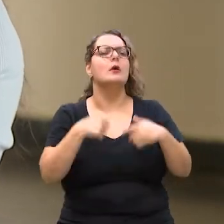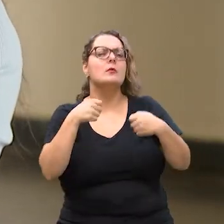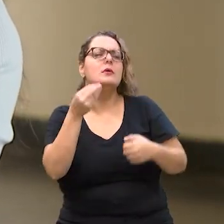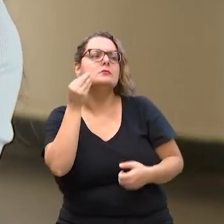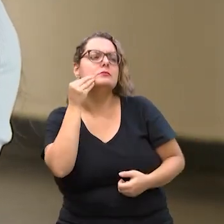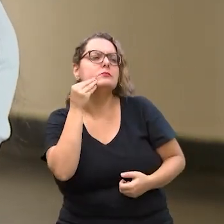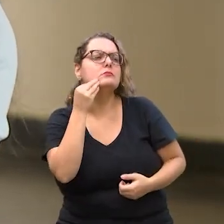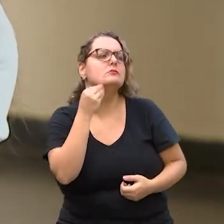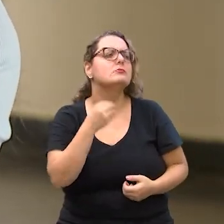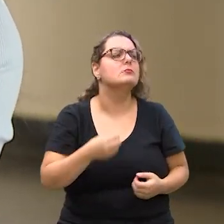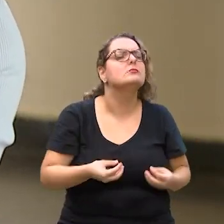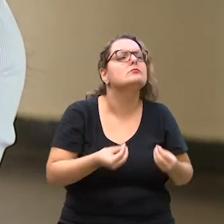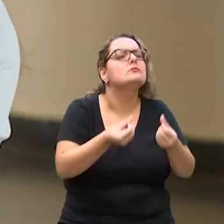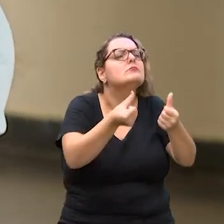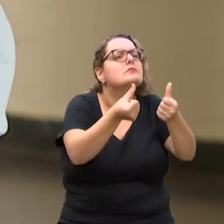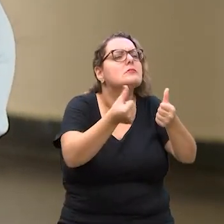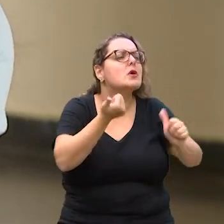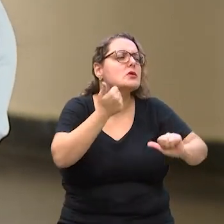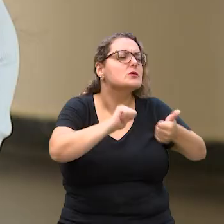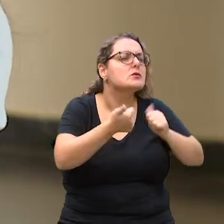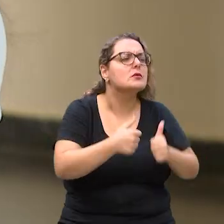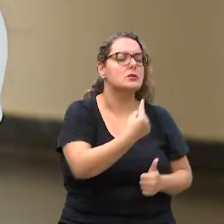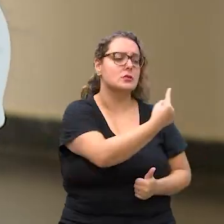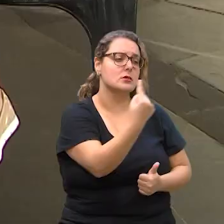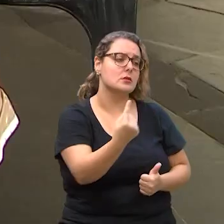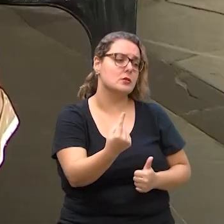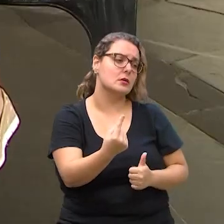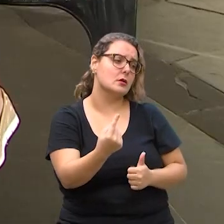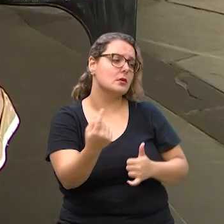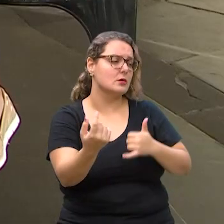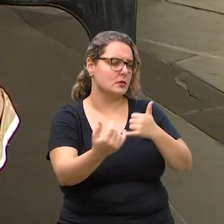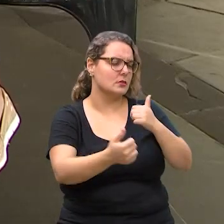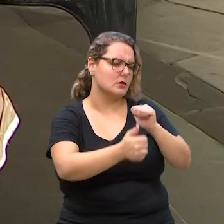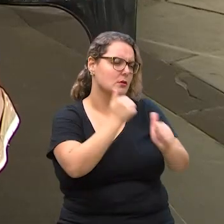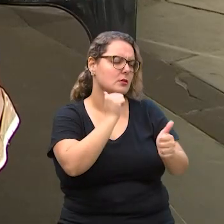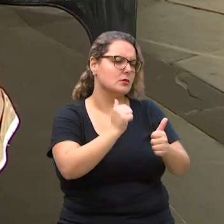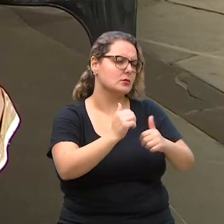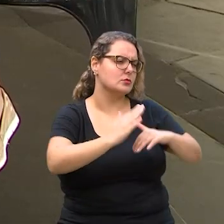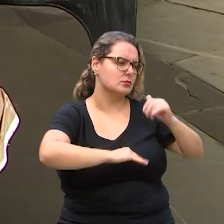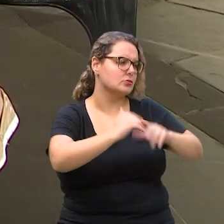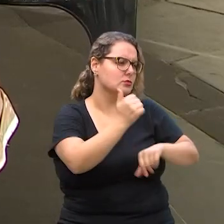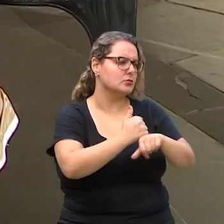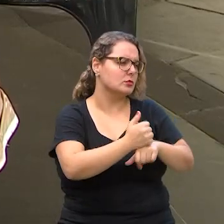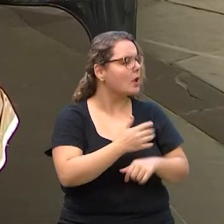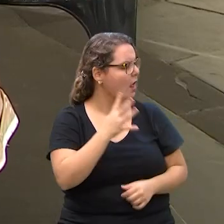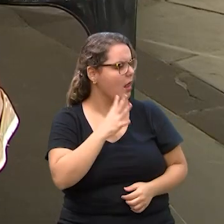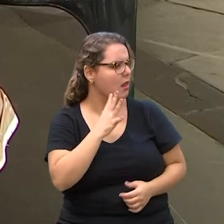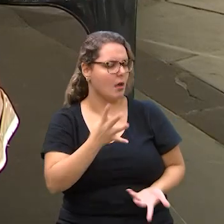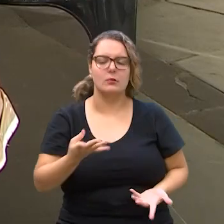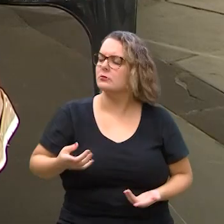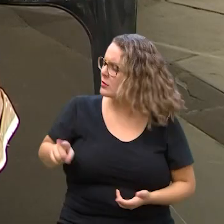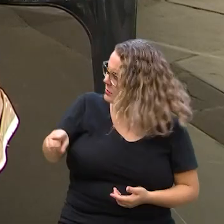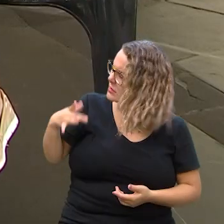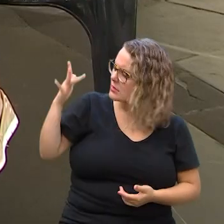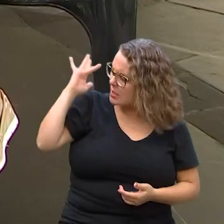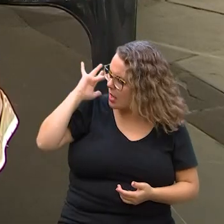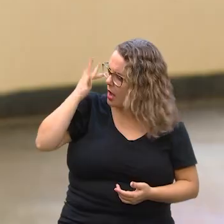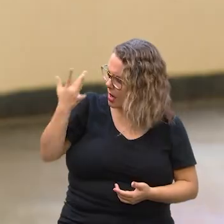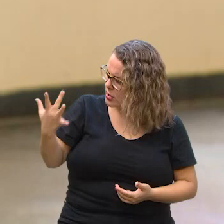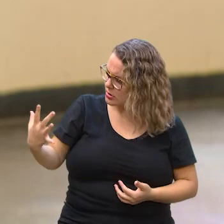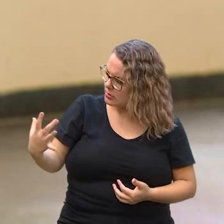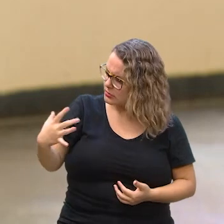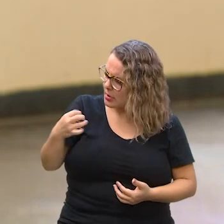tenta explorar ali as qualidades de cada jogador. Isso é um trabalho interessante também. Você acha uma coisa saudável isso que ele fez,